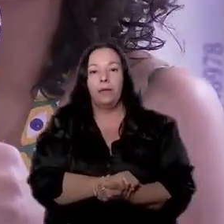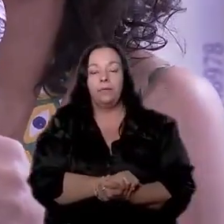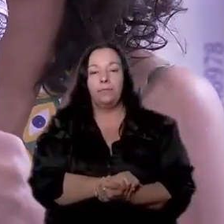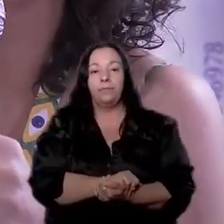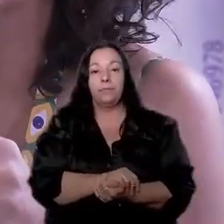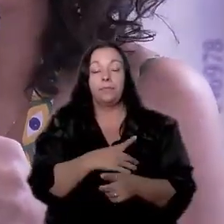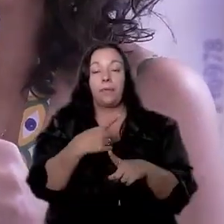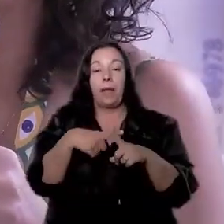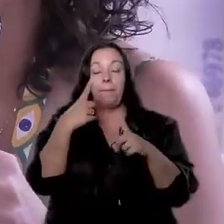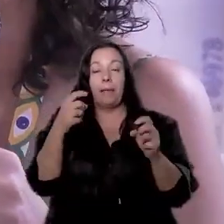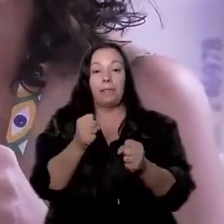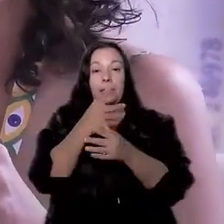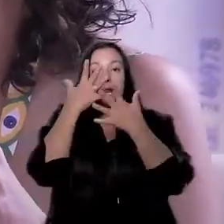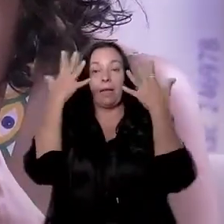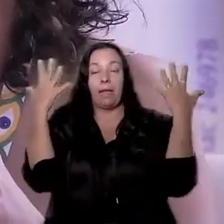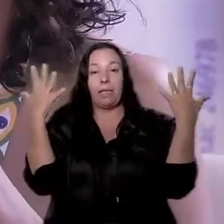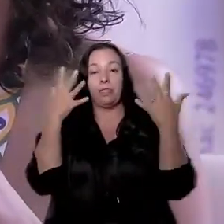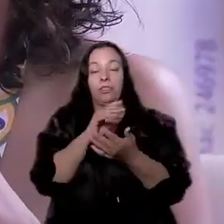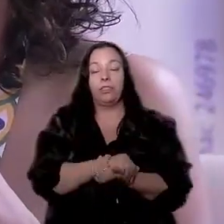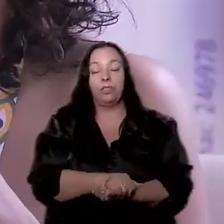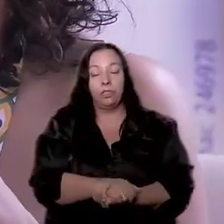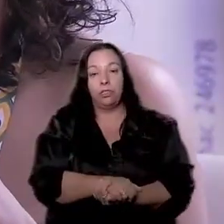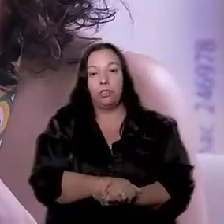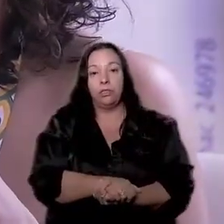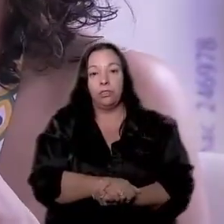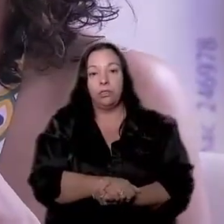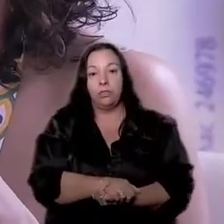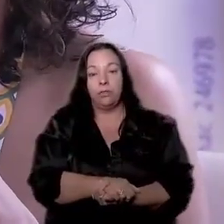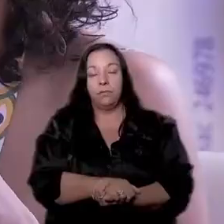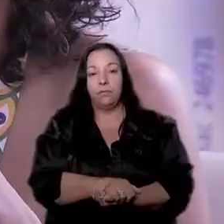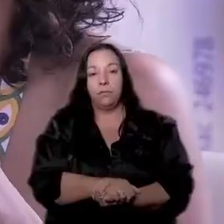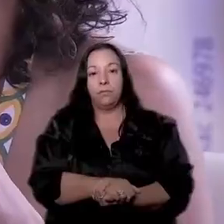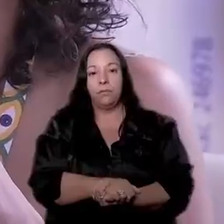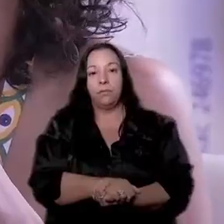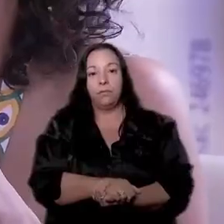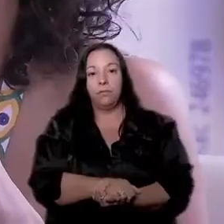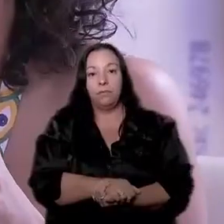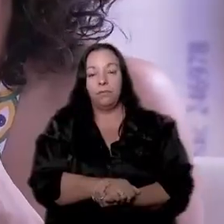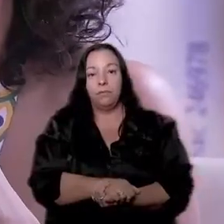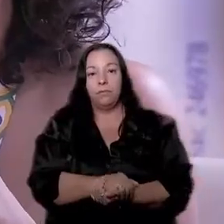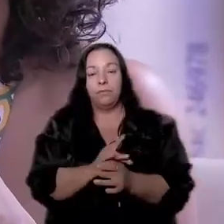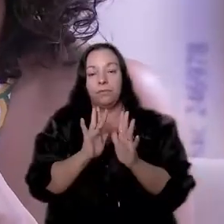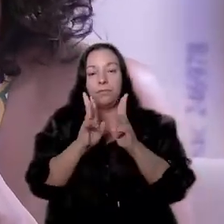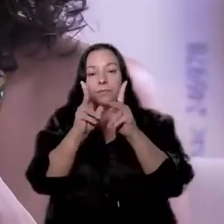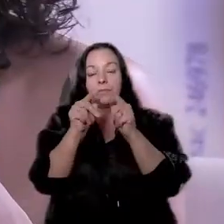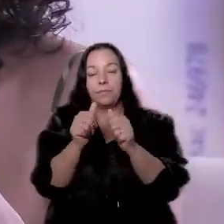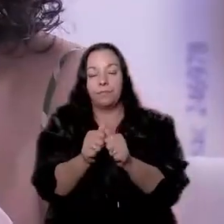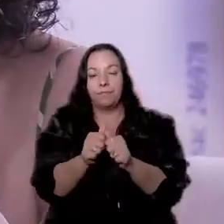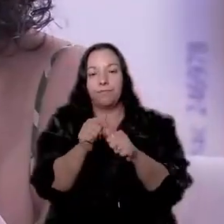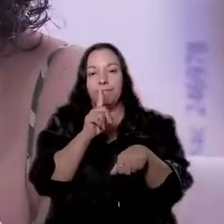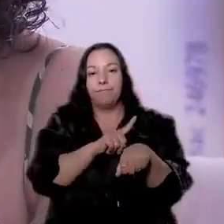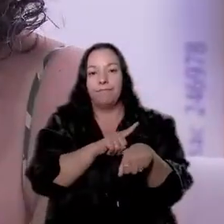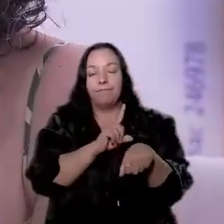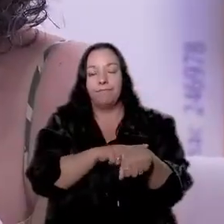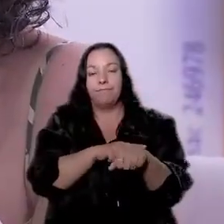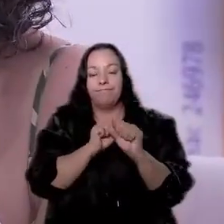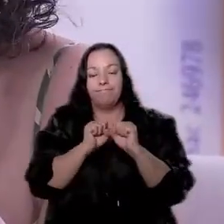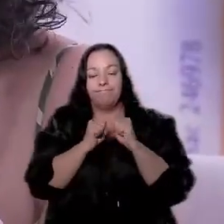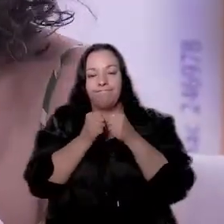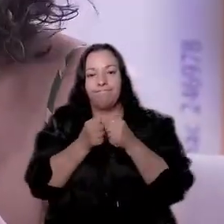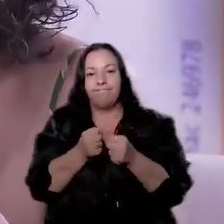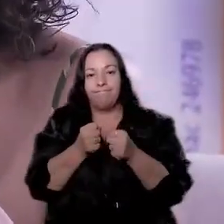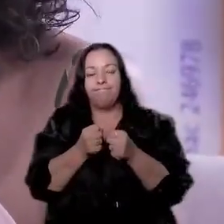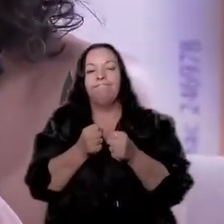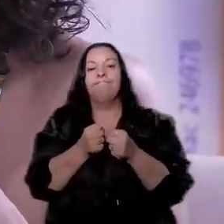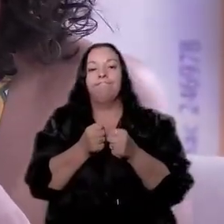a mais transparente, e que em todo esse tempo, com toda a sua potência, também